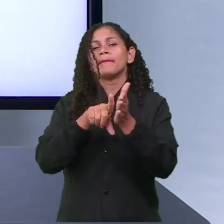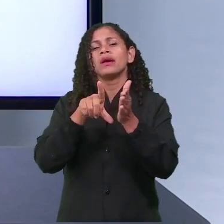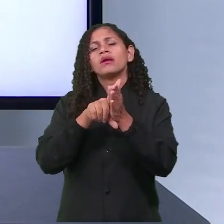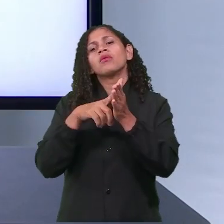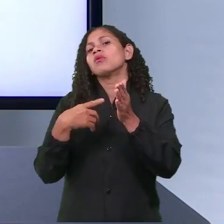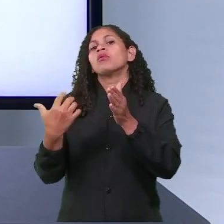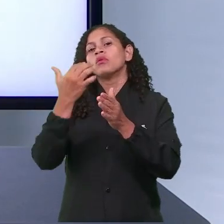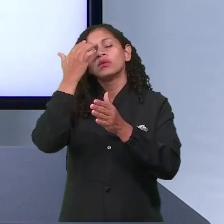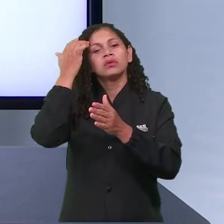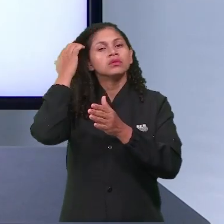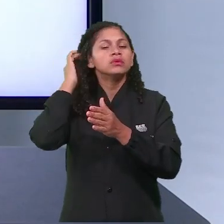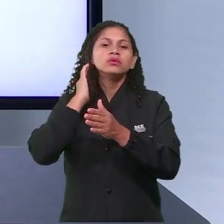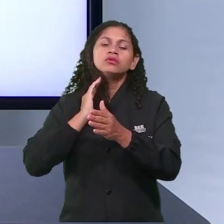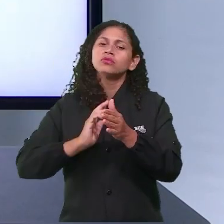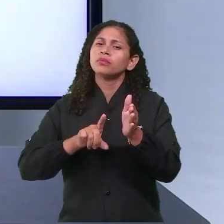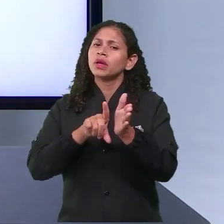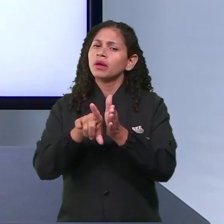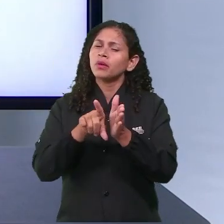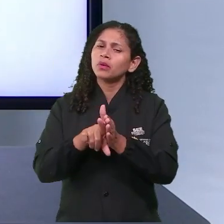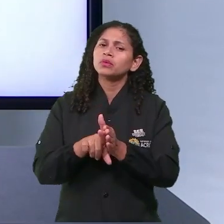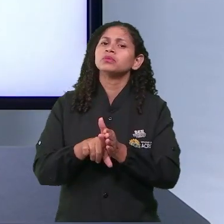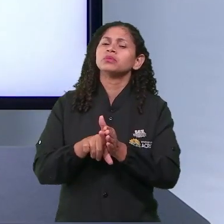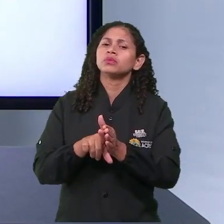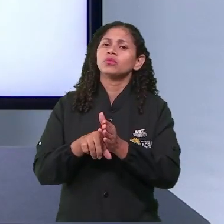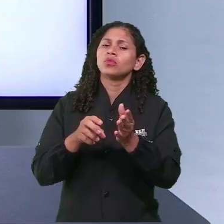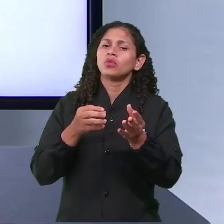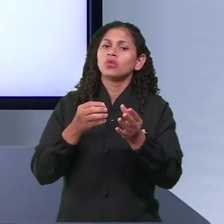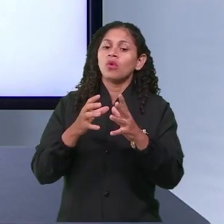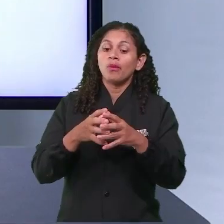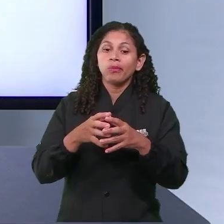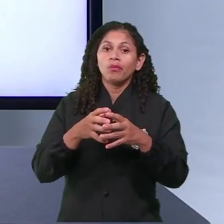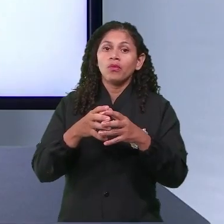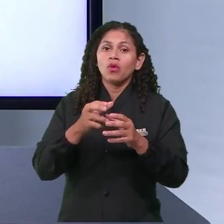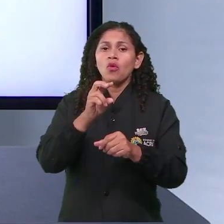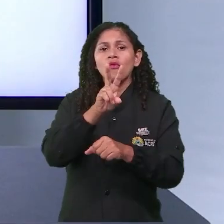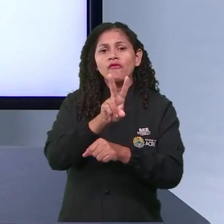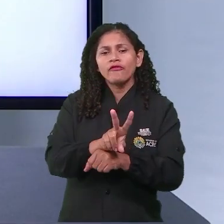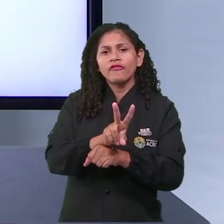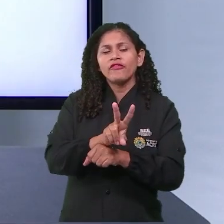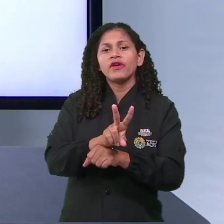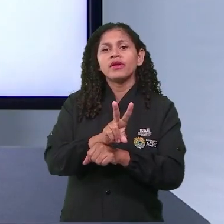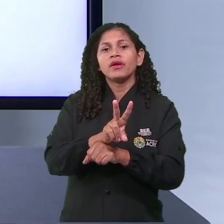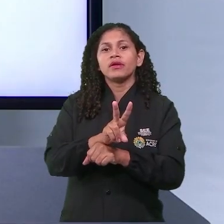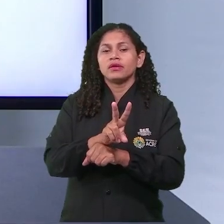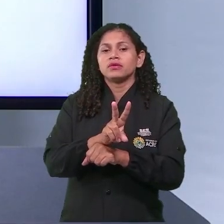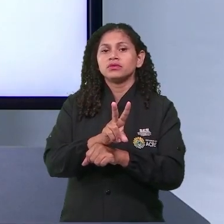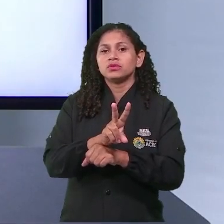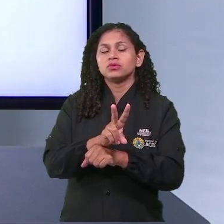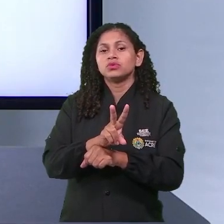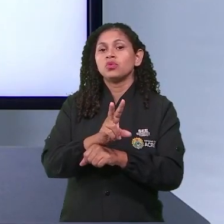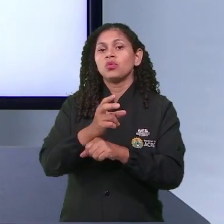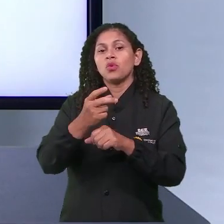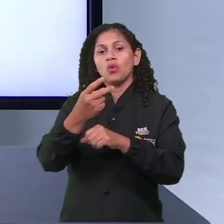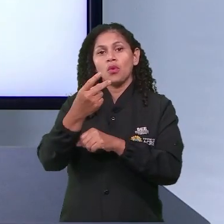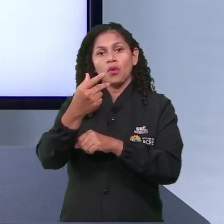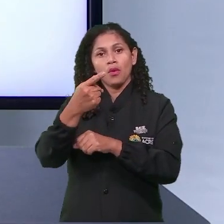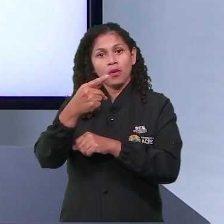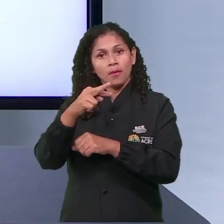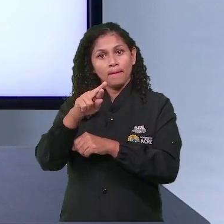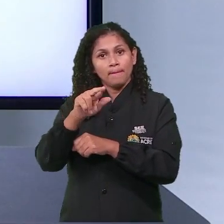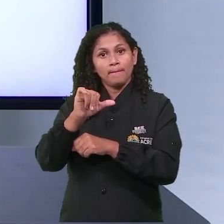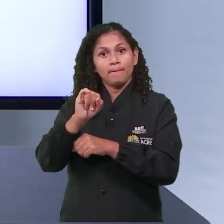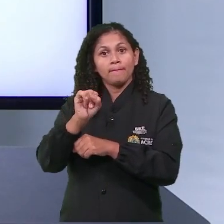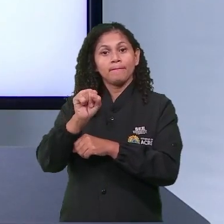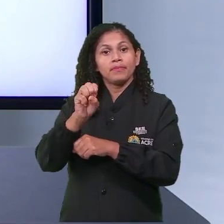sempre que o problema te questionar sobre qual que é o volume de um prisma, você sempre vai fazer a área da